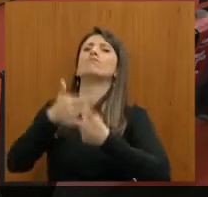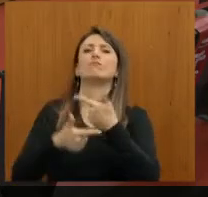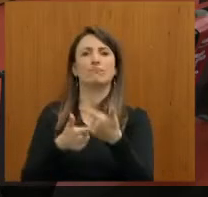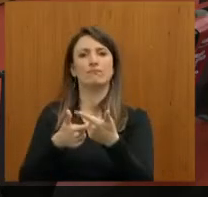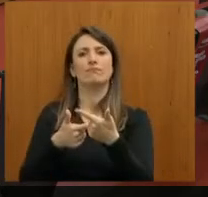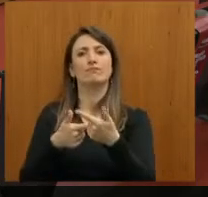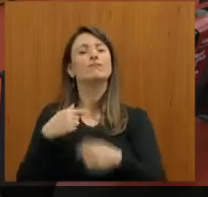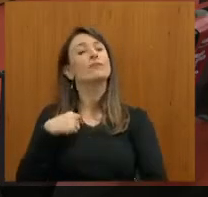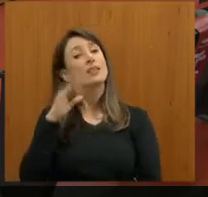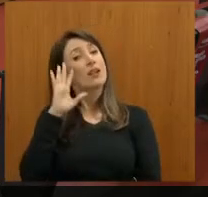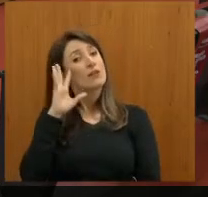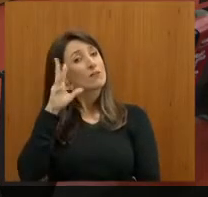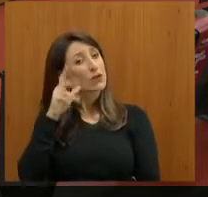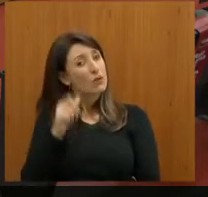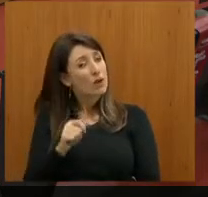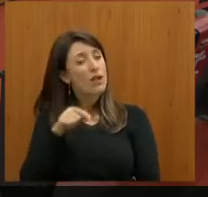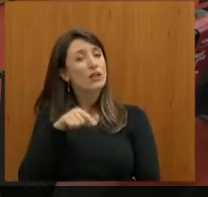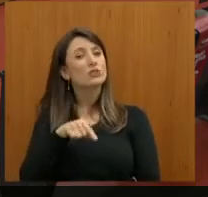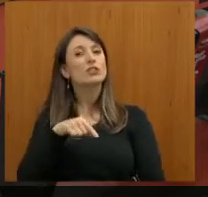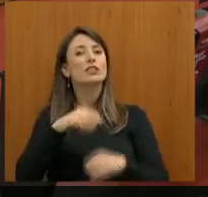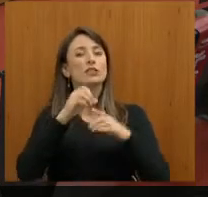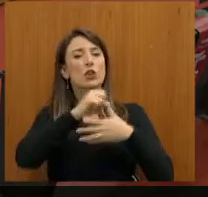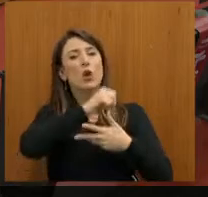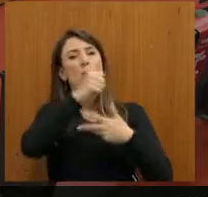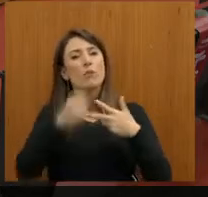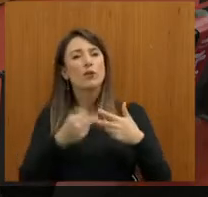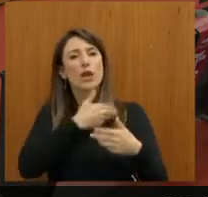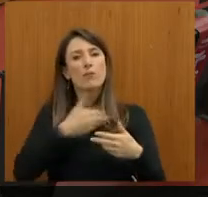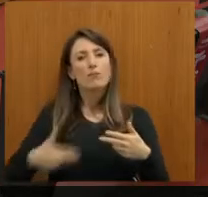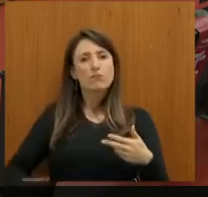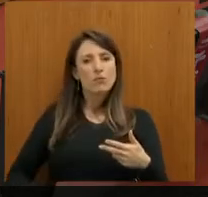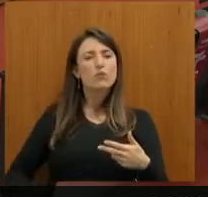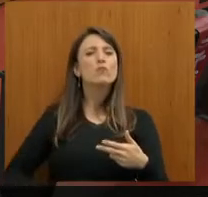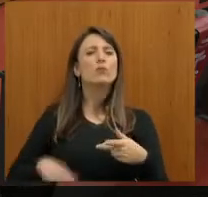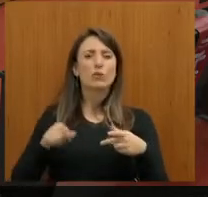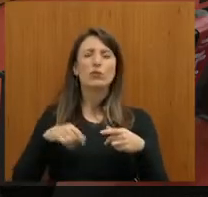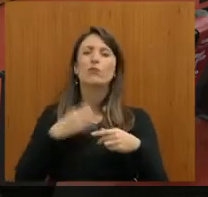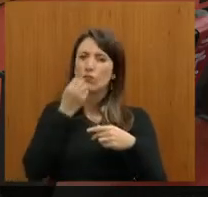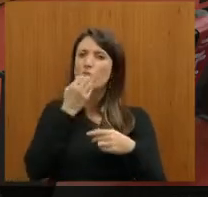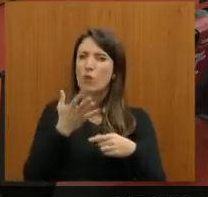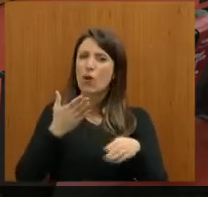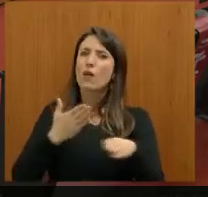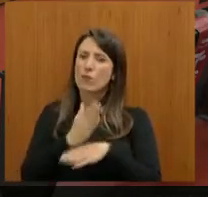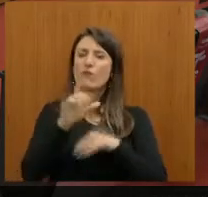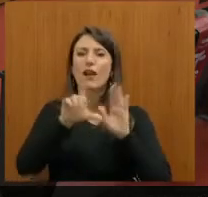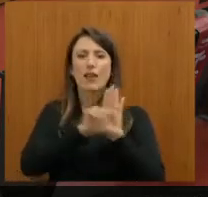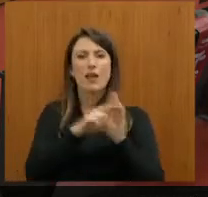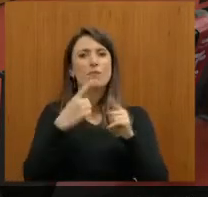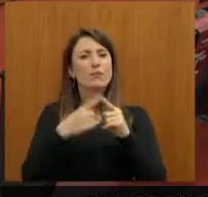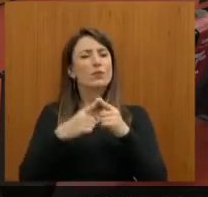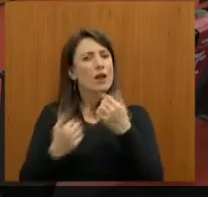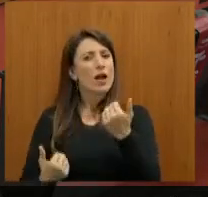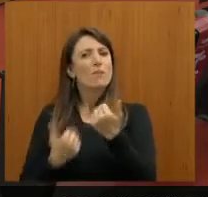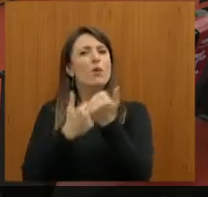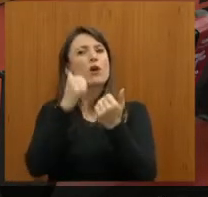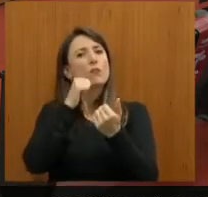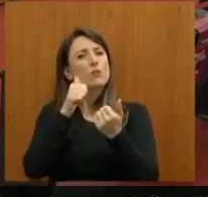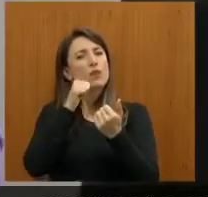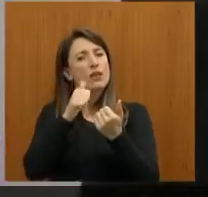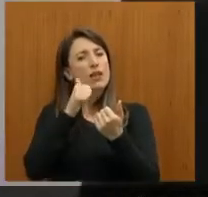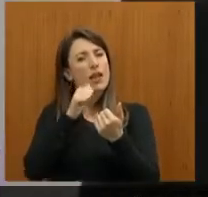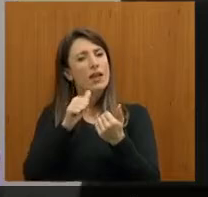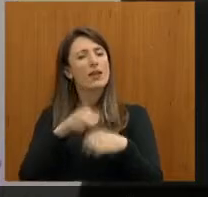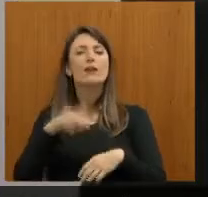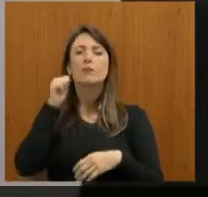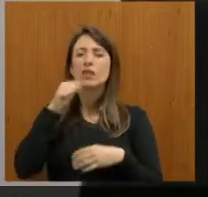esse é um gesto do poder público de estender as mãos essas mulheres e dar a elas dignidade então